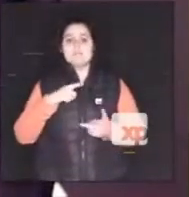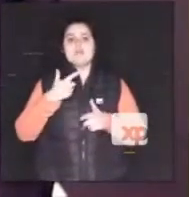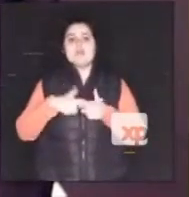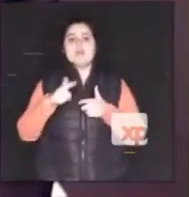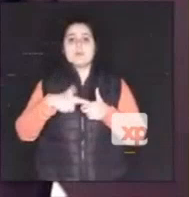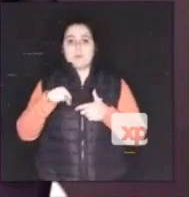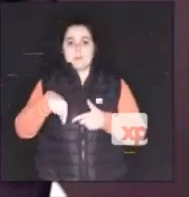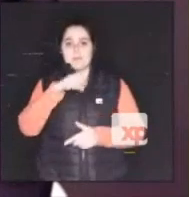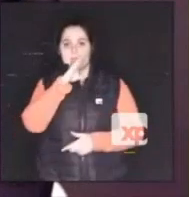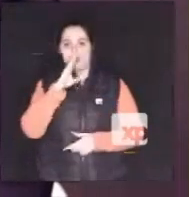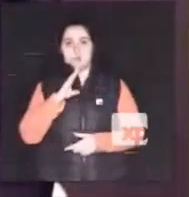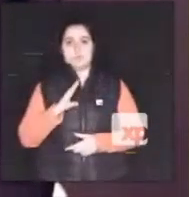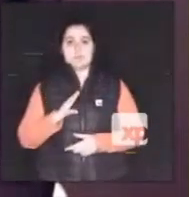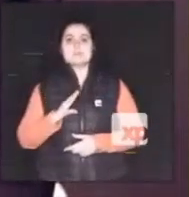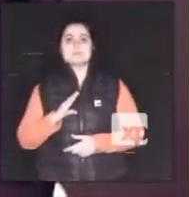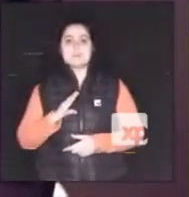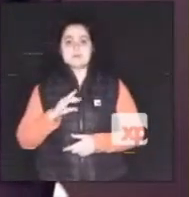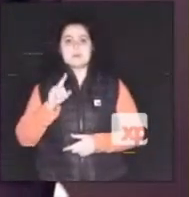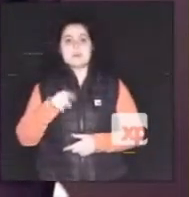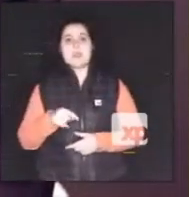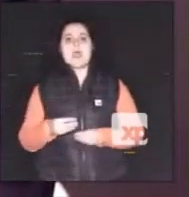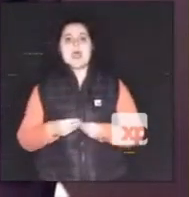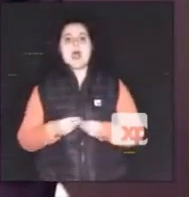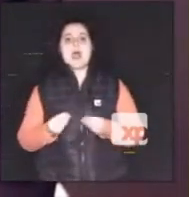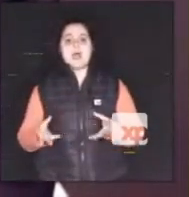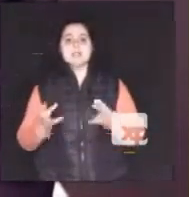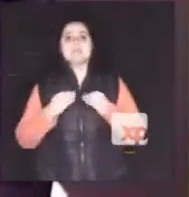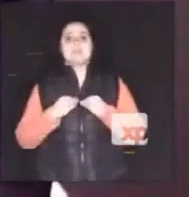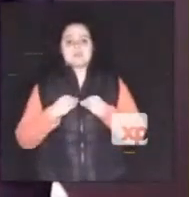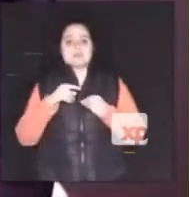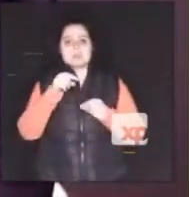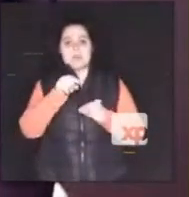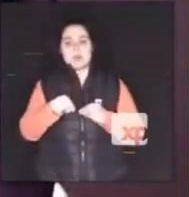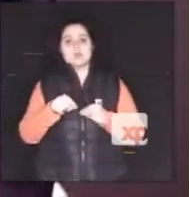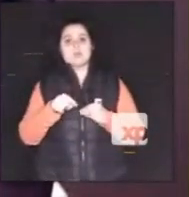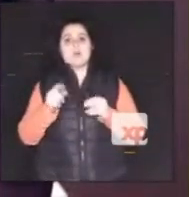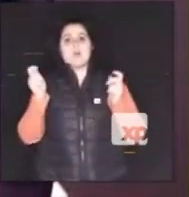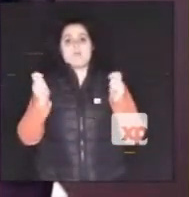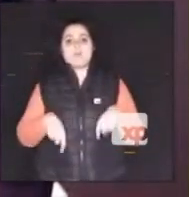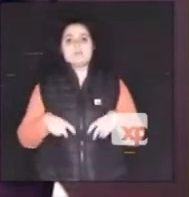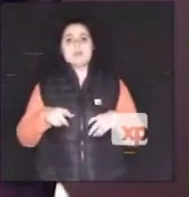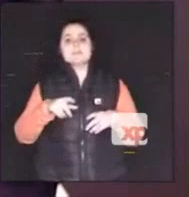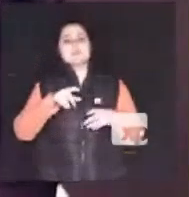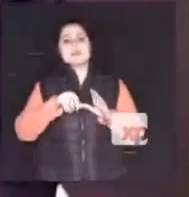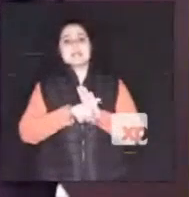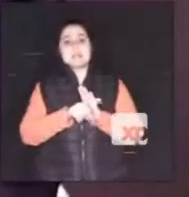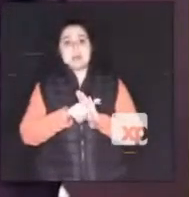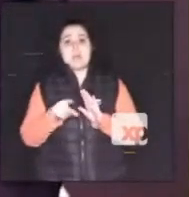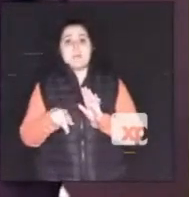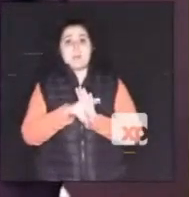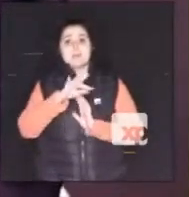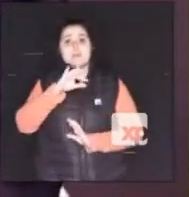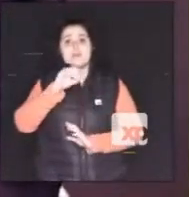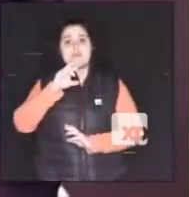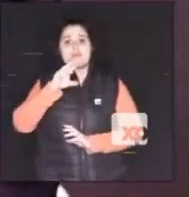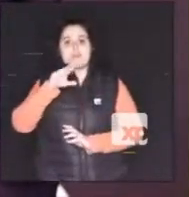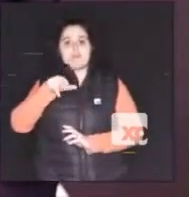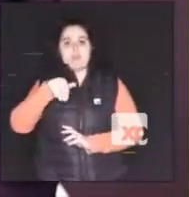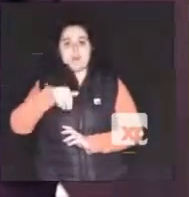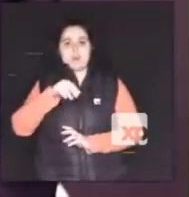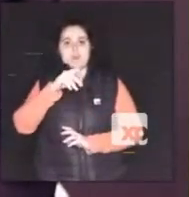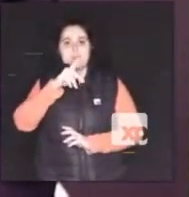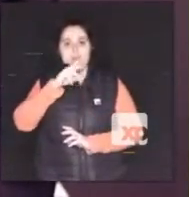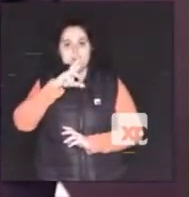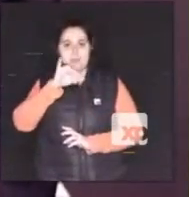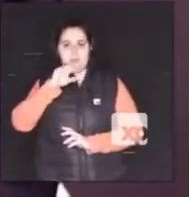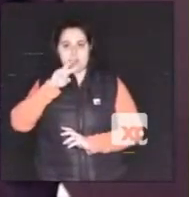desenho institucional no brasil que foi a atribuição ao supremo de uma competência criminal muito larga sobretudo em foro privilegiado que a meu ver